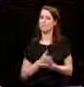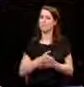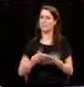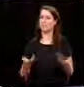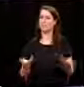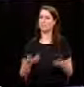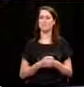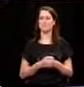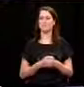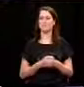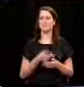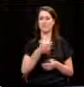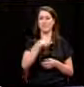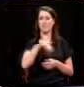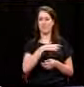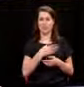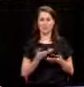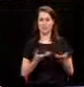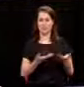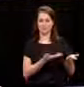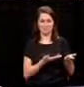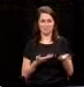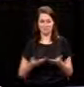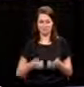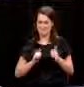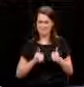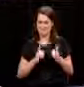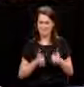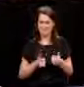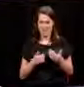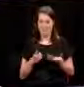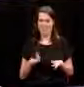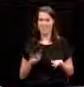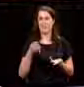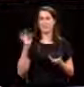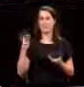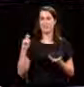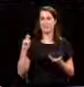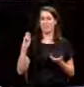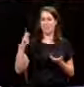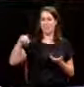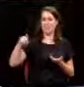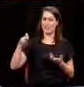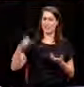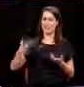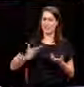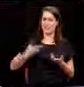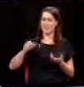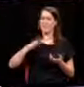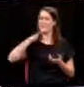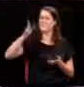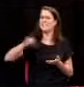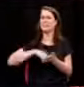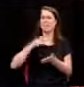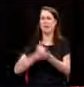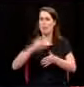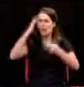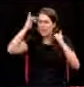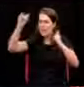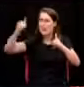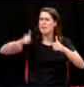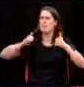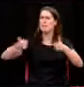recebidos. O Fernando sempre desde o princípio disse que isto era uma excelente ideia. Ele próprio estava entusiasmado com a ideia. Isso